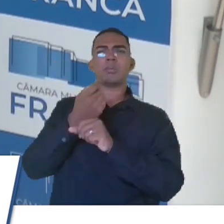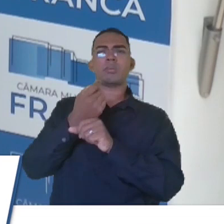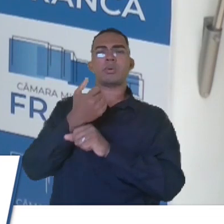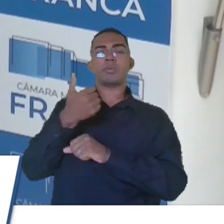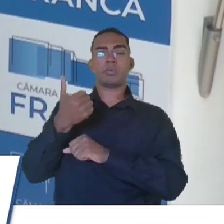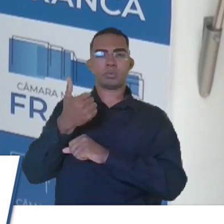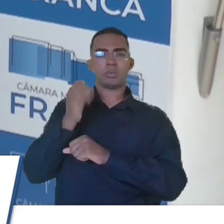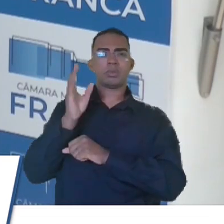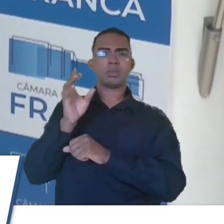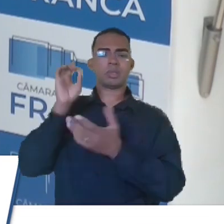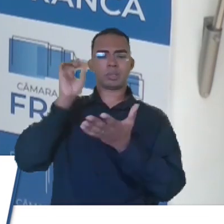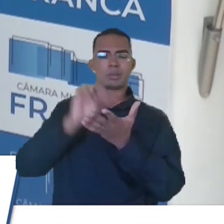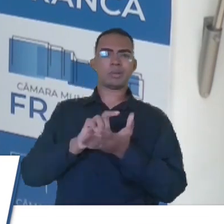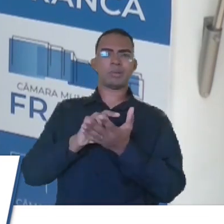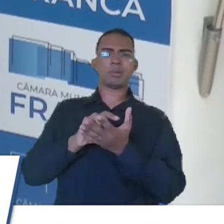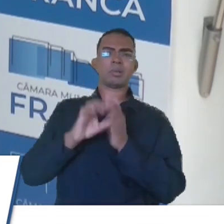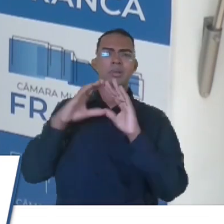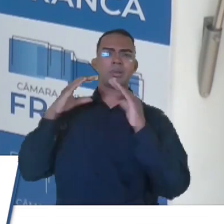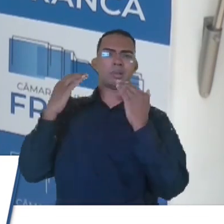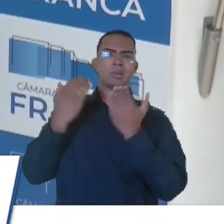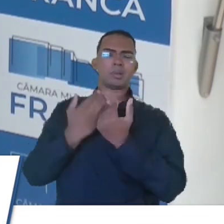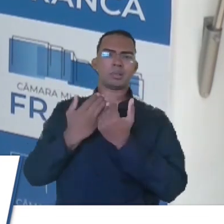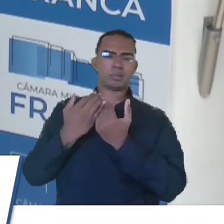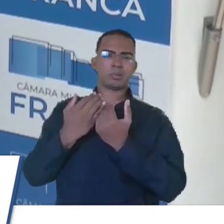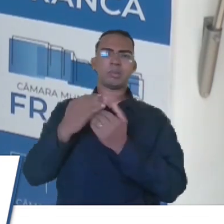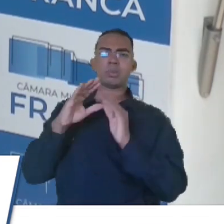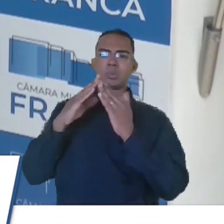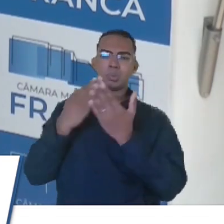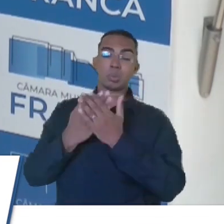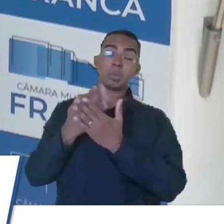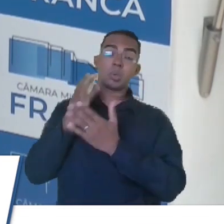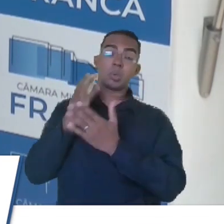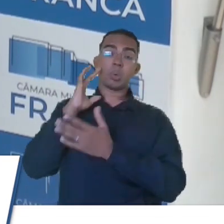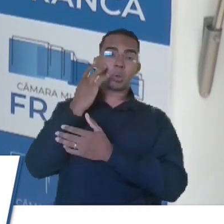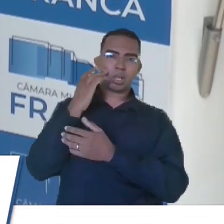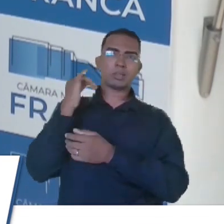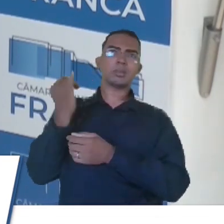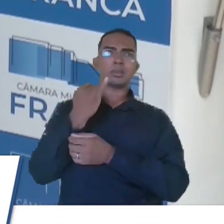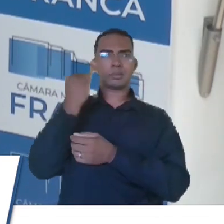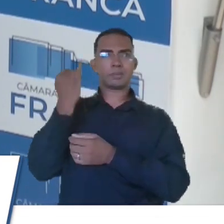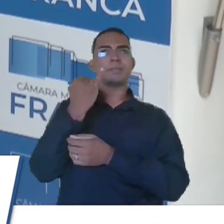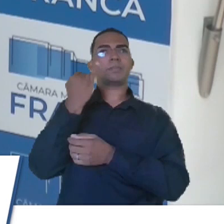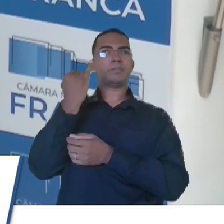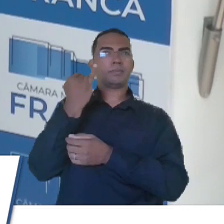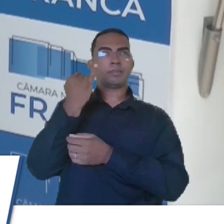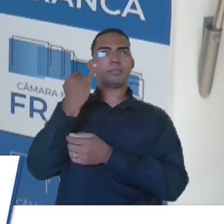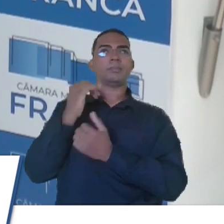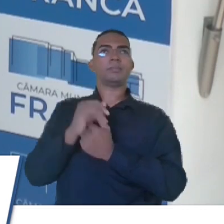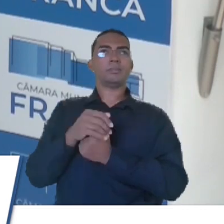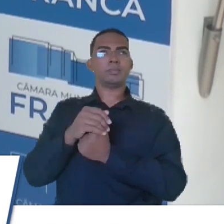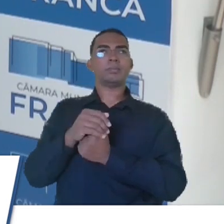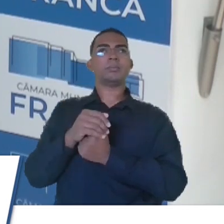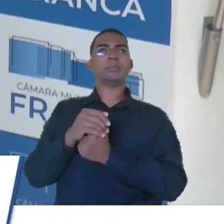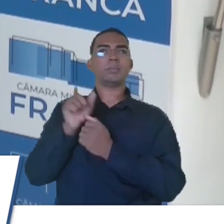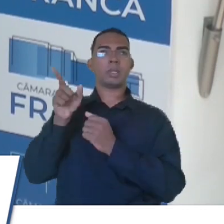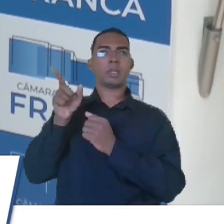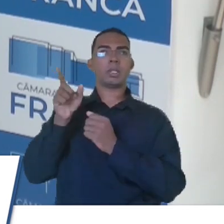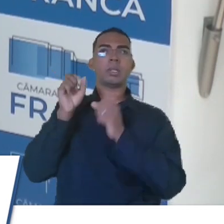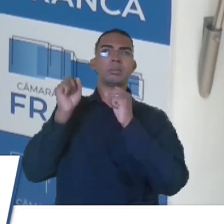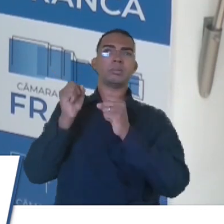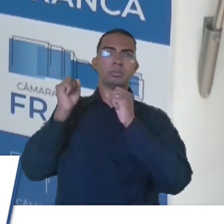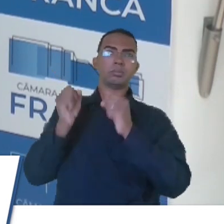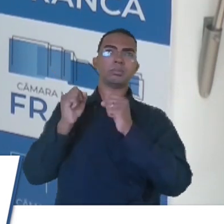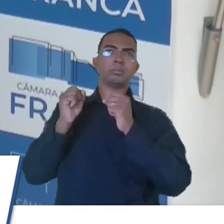sendo executada pela comunidade escolar, que eu acho ela muito importante, e que ela seja